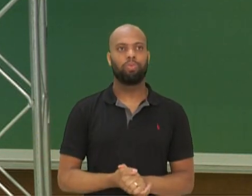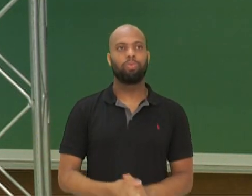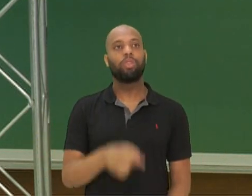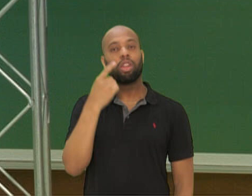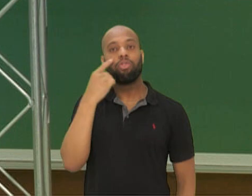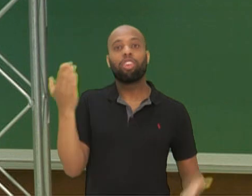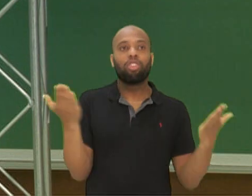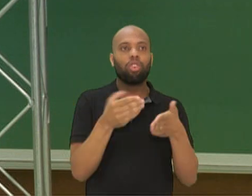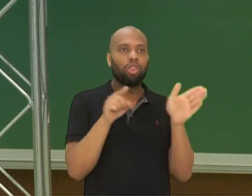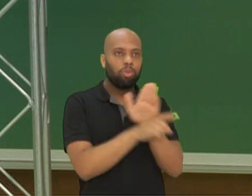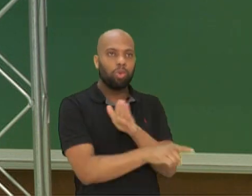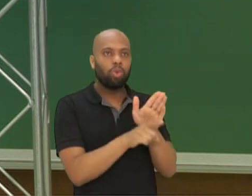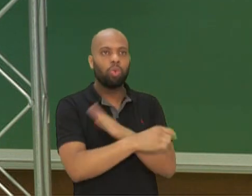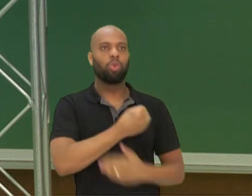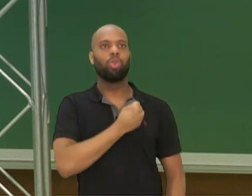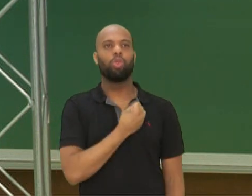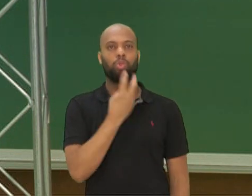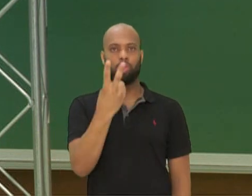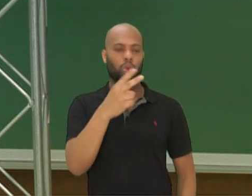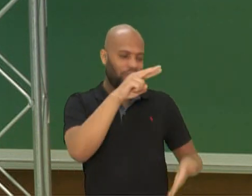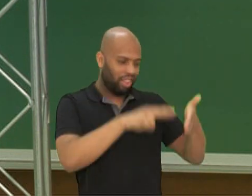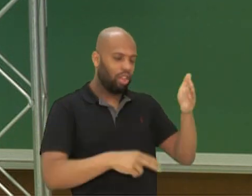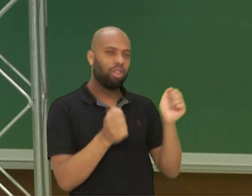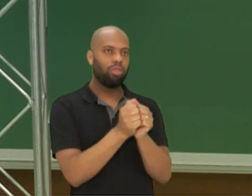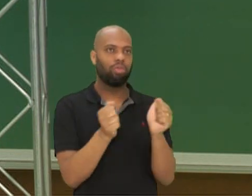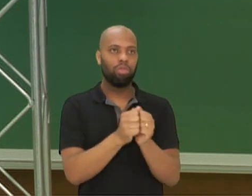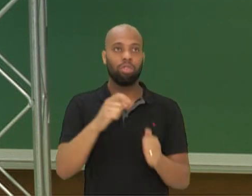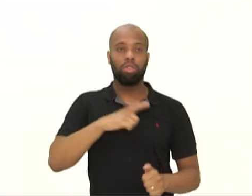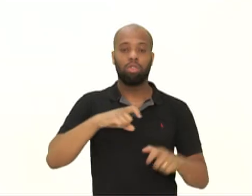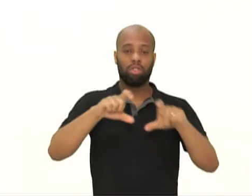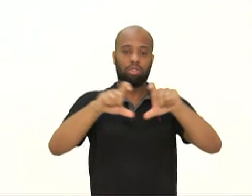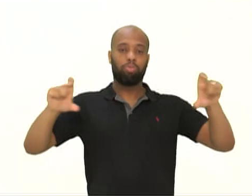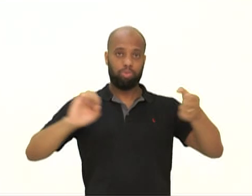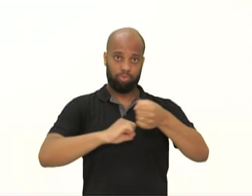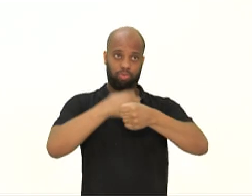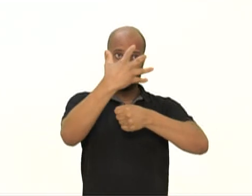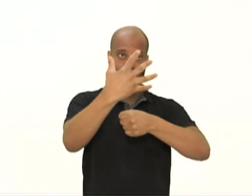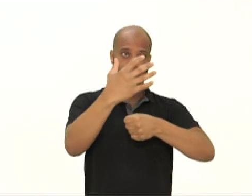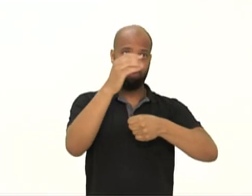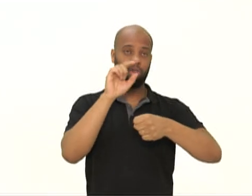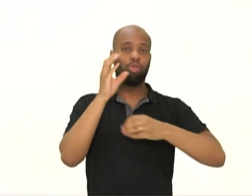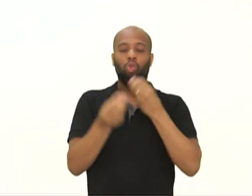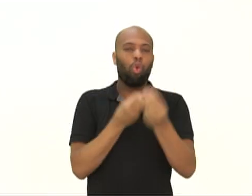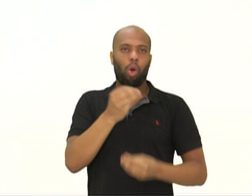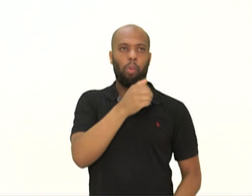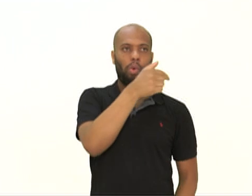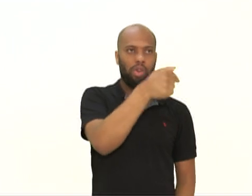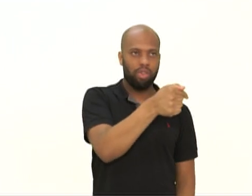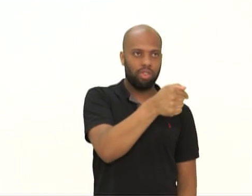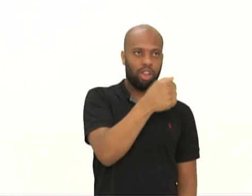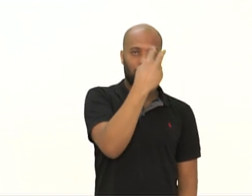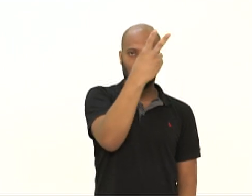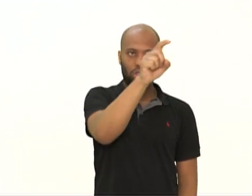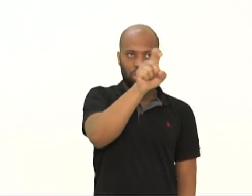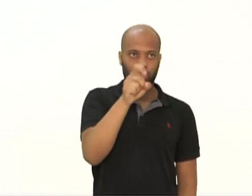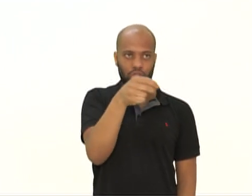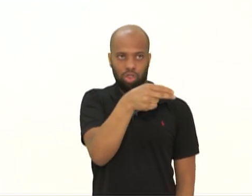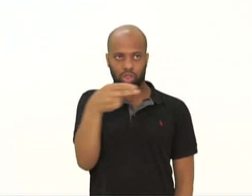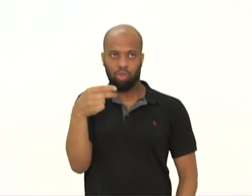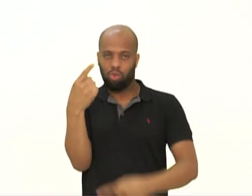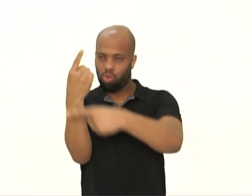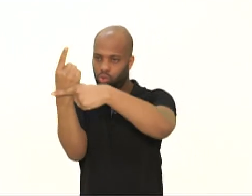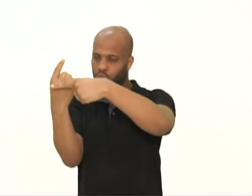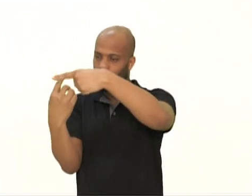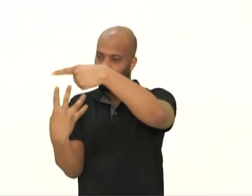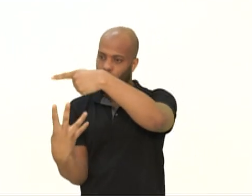olha só o exercício 2. Vamos ler? Dada a equação exponencial definida por 7 elevado a 2x